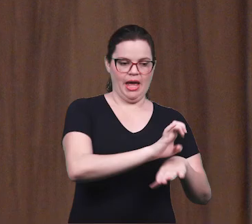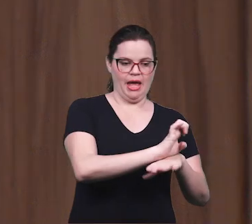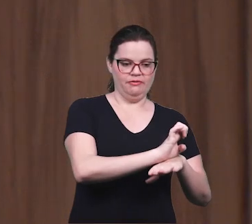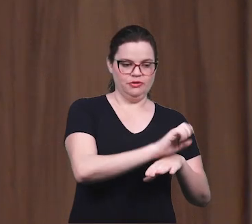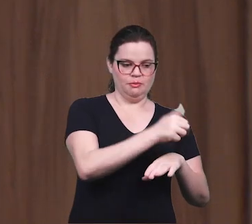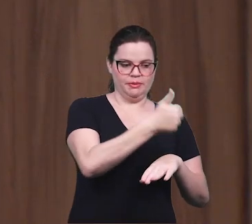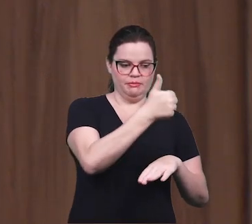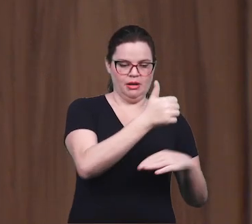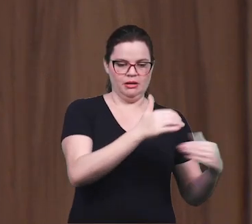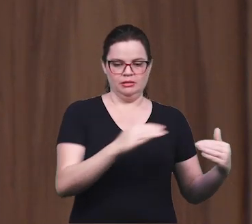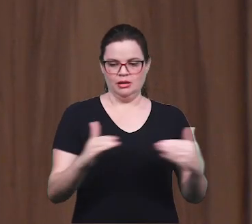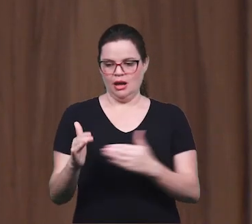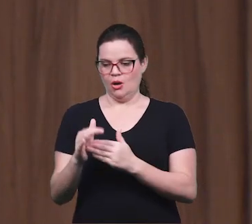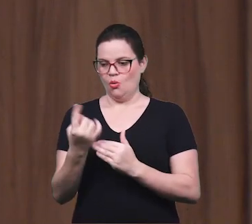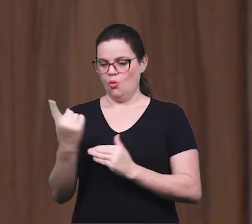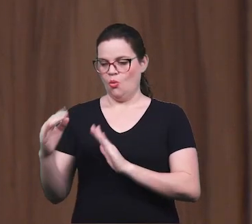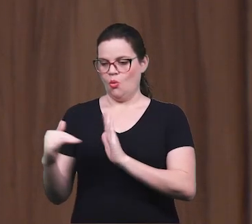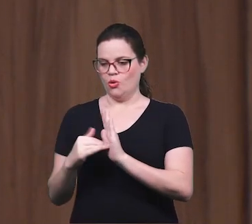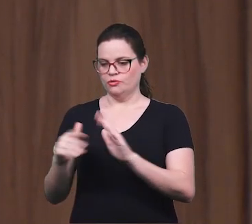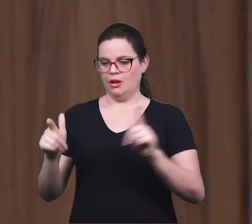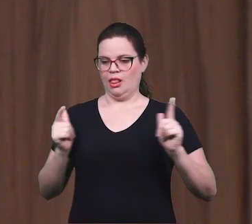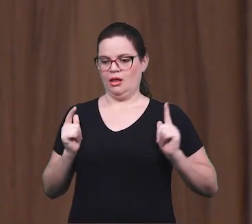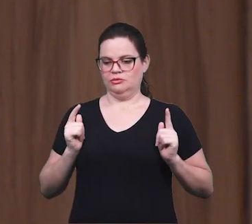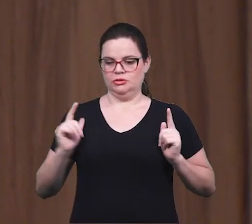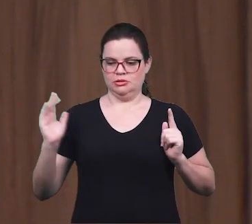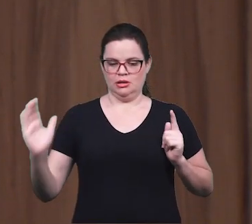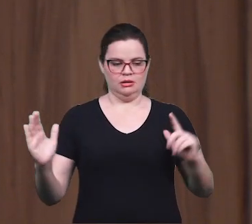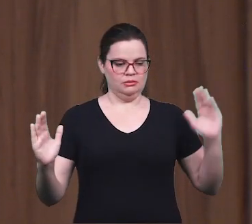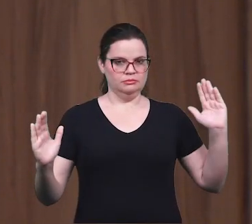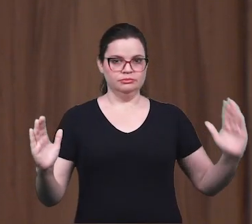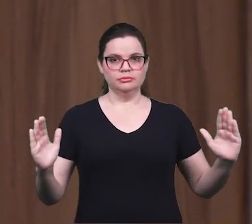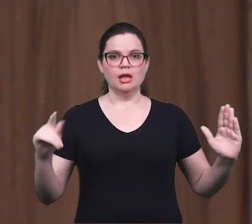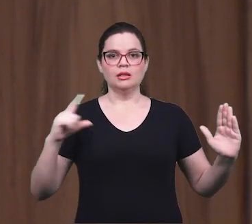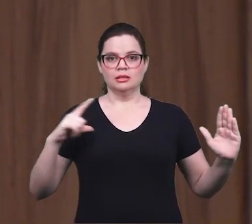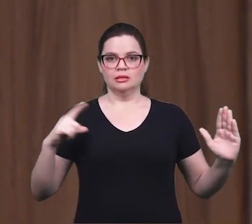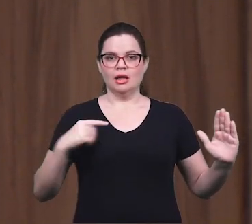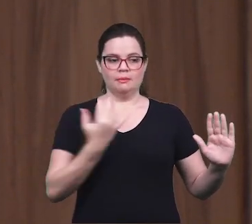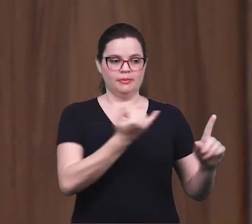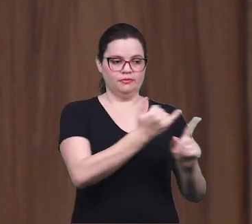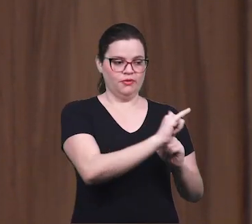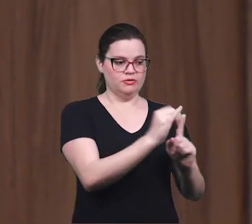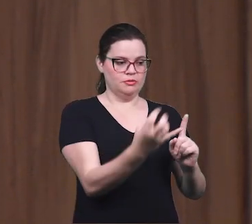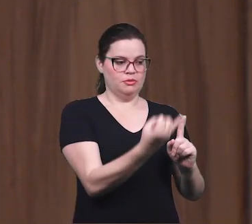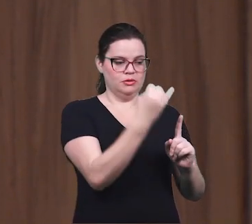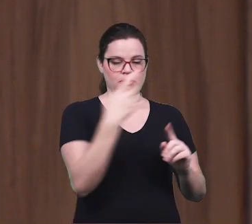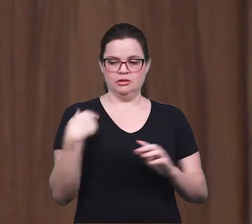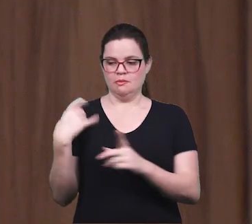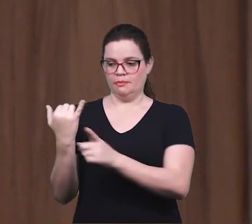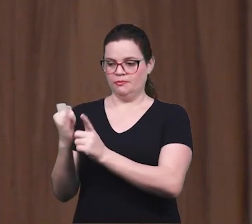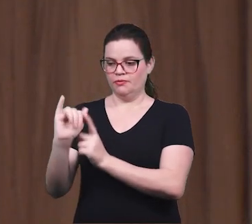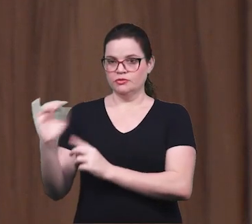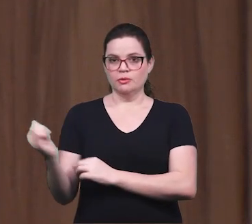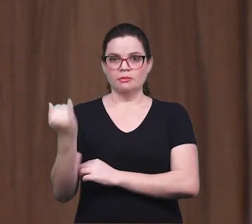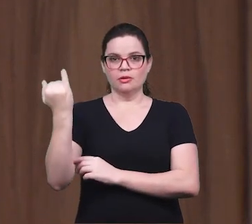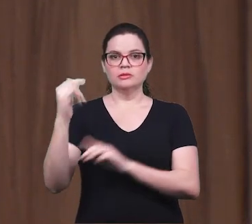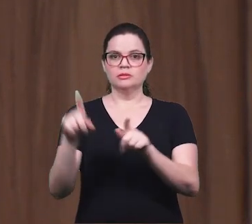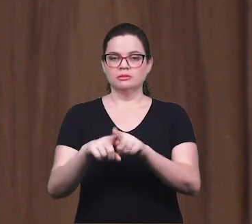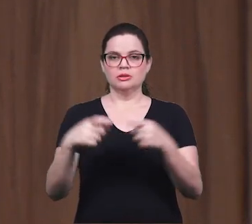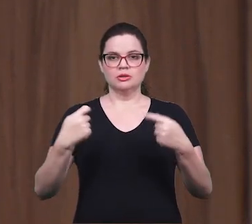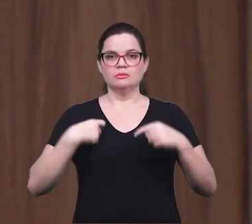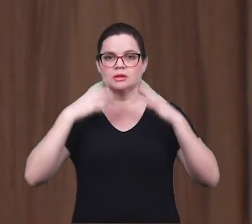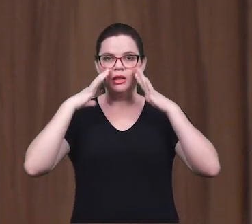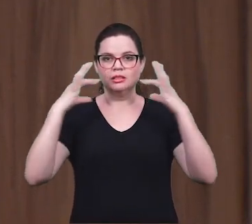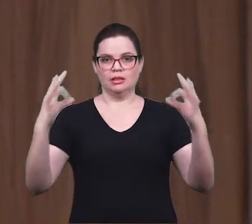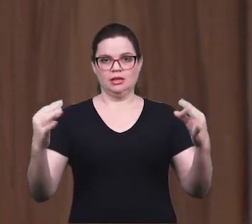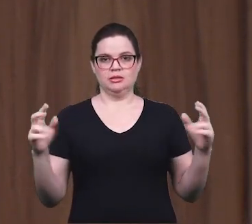temos duas balizas, marcos proféticos muito importantes e que nós precisamos nos ater nos assuntos. Nós